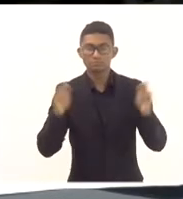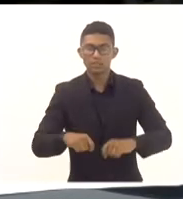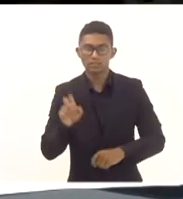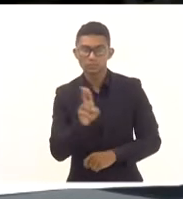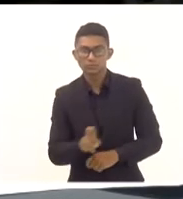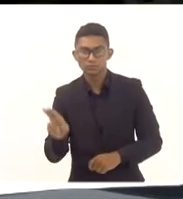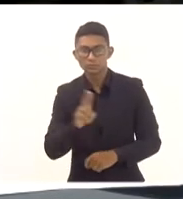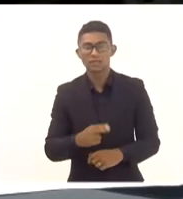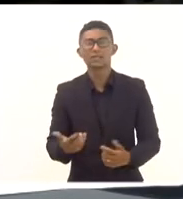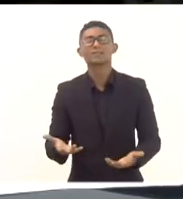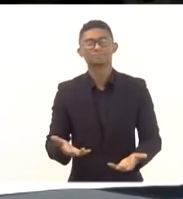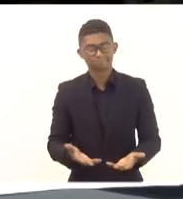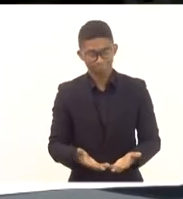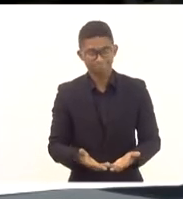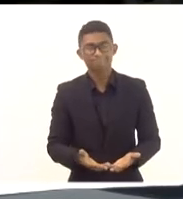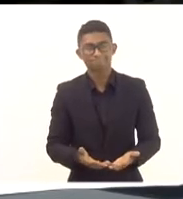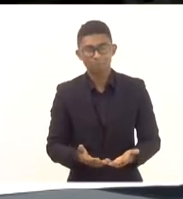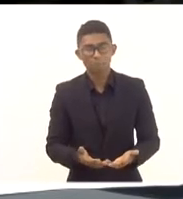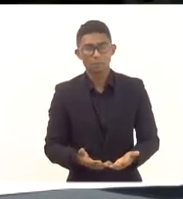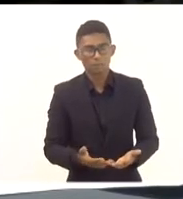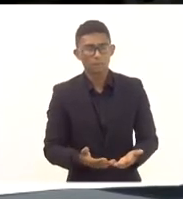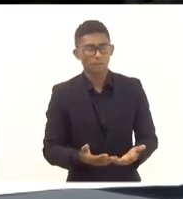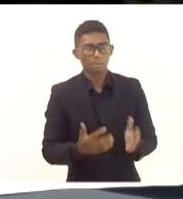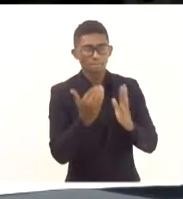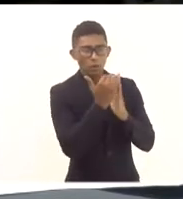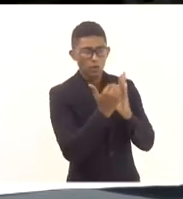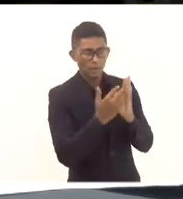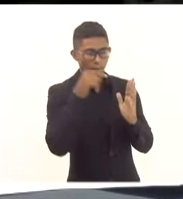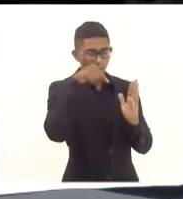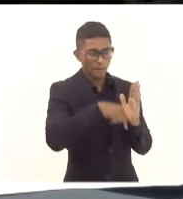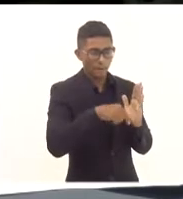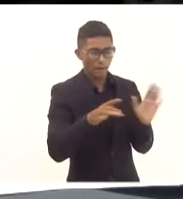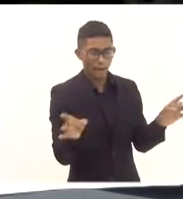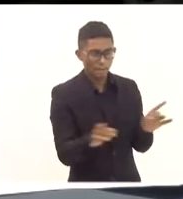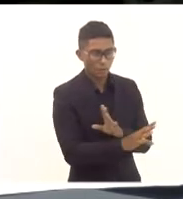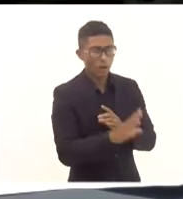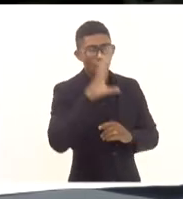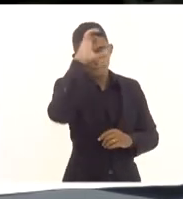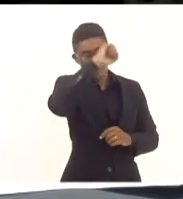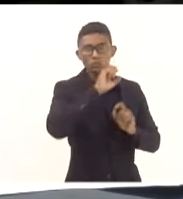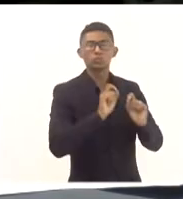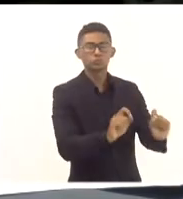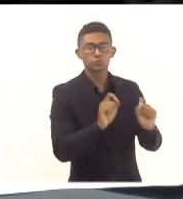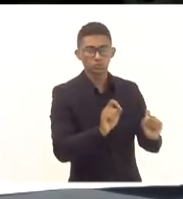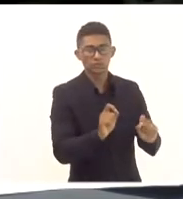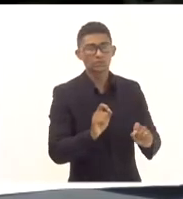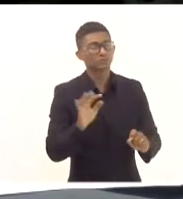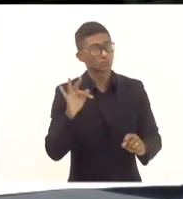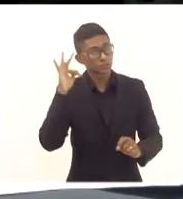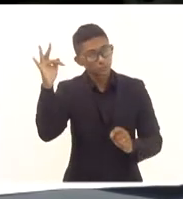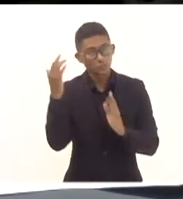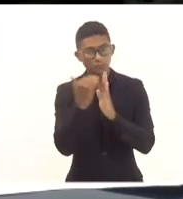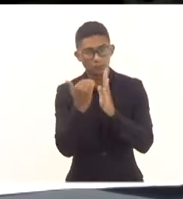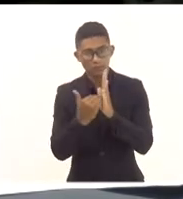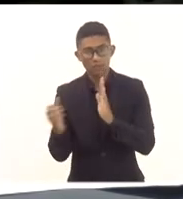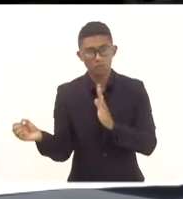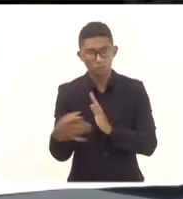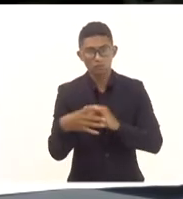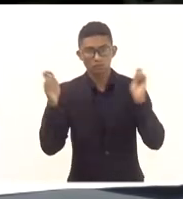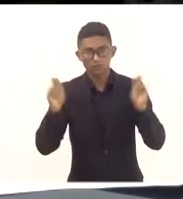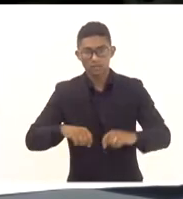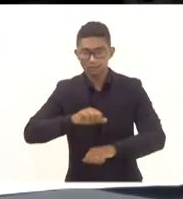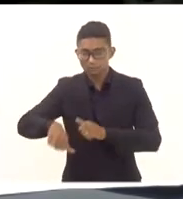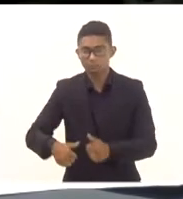curva de aprendizado e são apreendidas e com todos os dados que possam ser